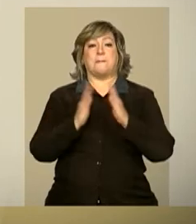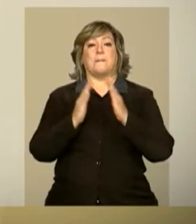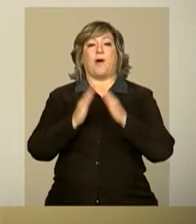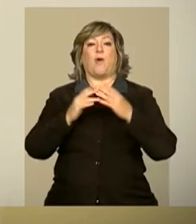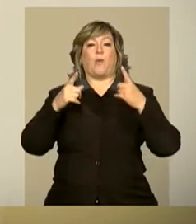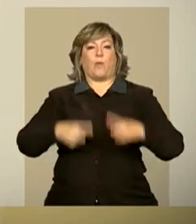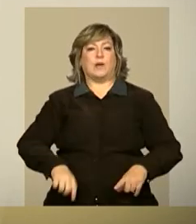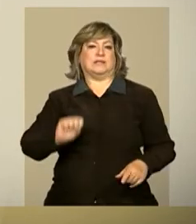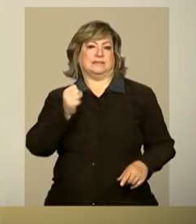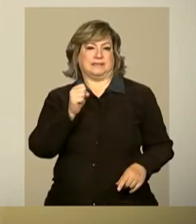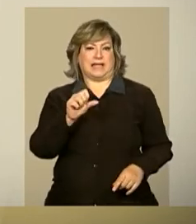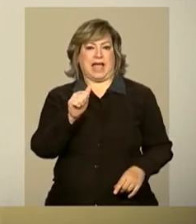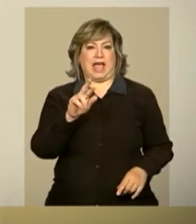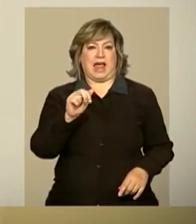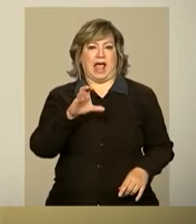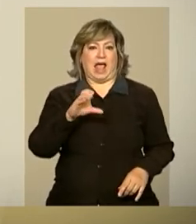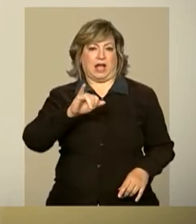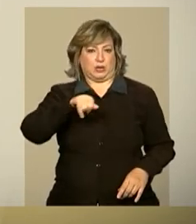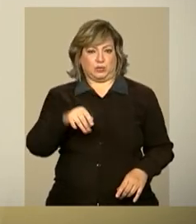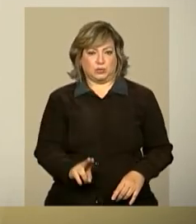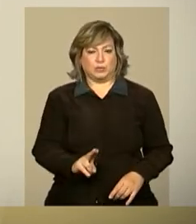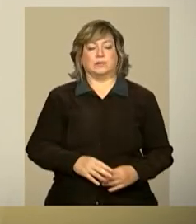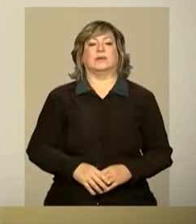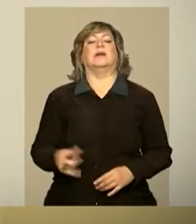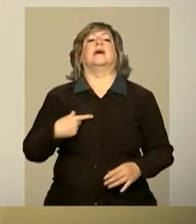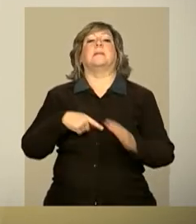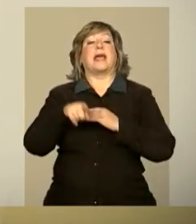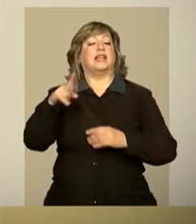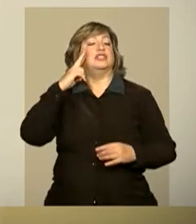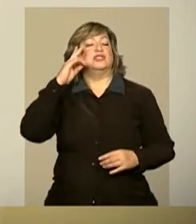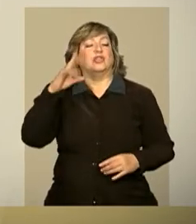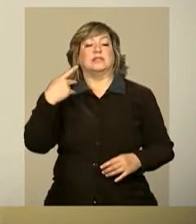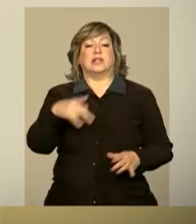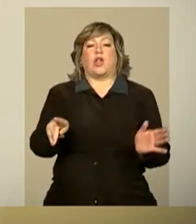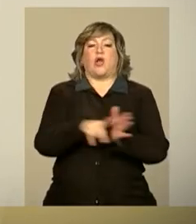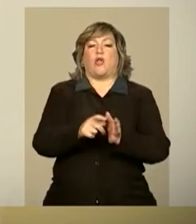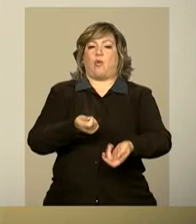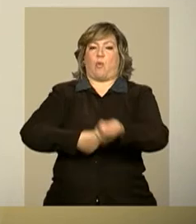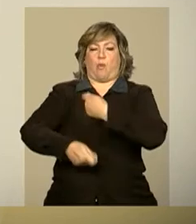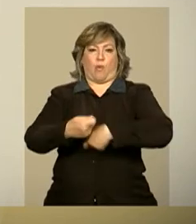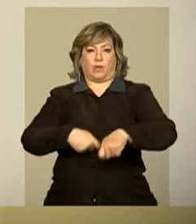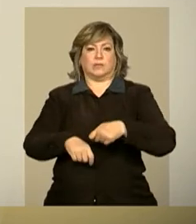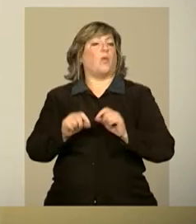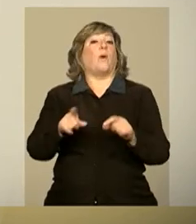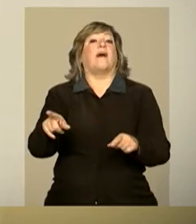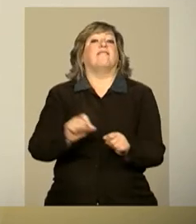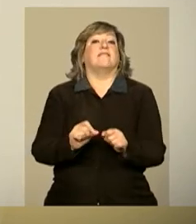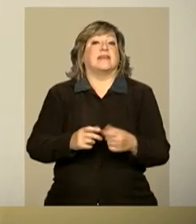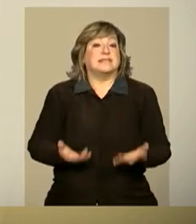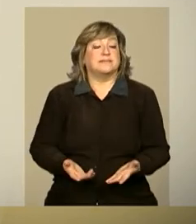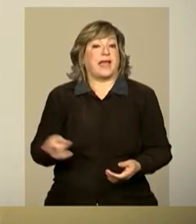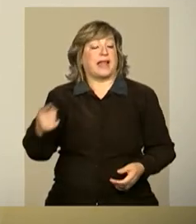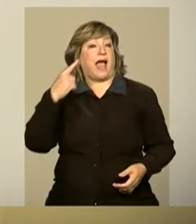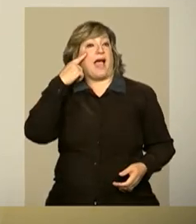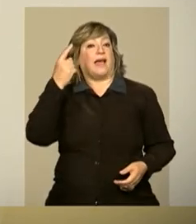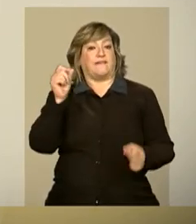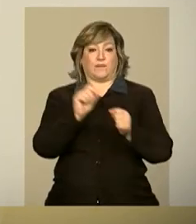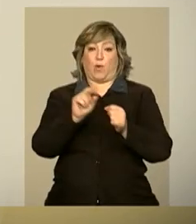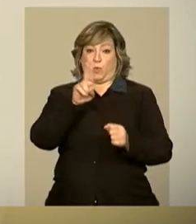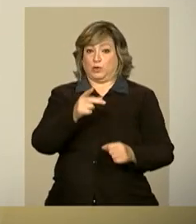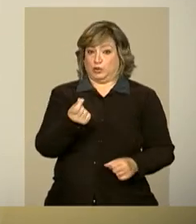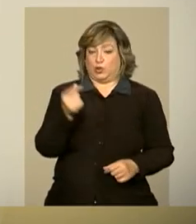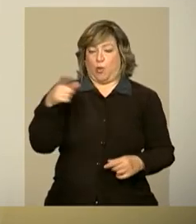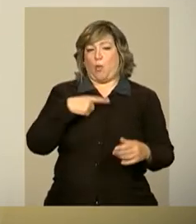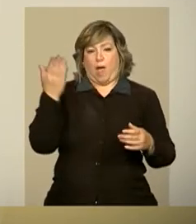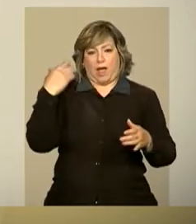lá em Aracaju o sonho da Vida do Rafael era ser dono do seu próprio negócio o que que ele fez ele usou o dinheiro